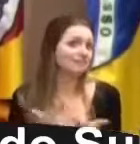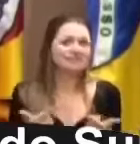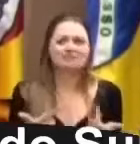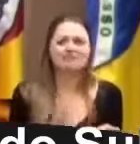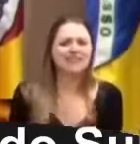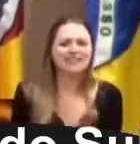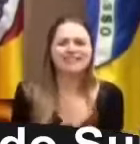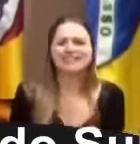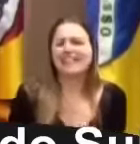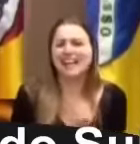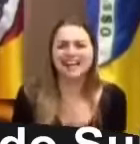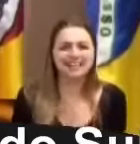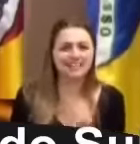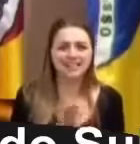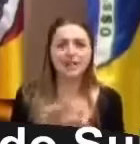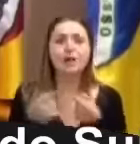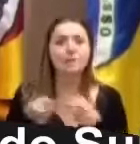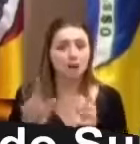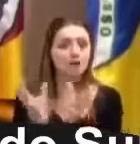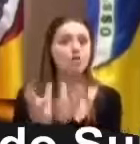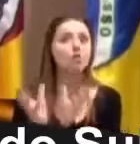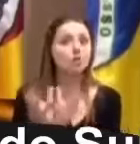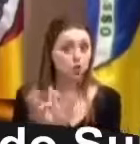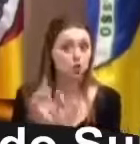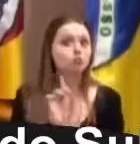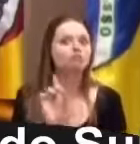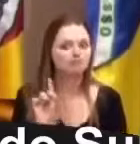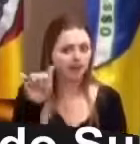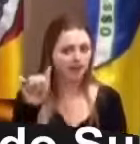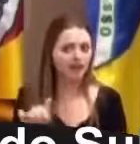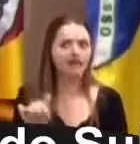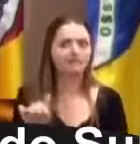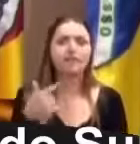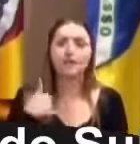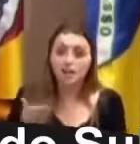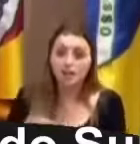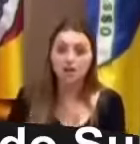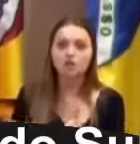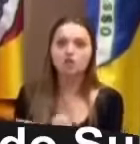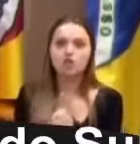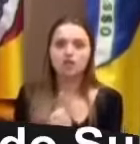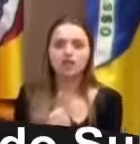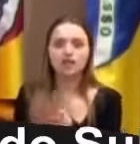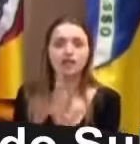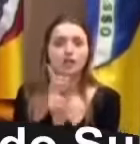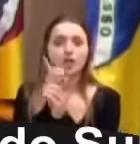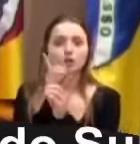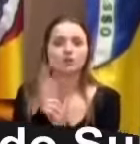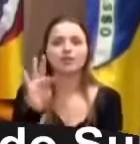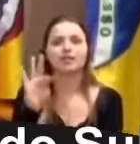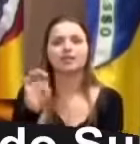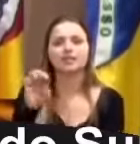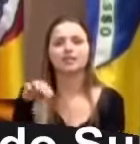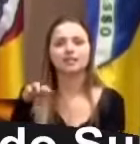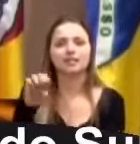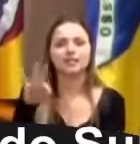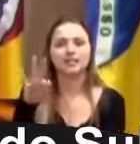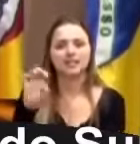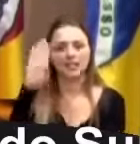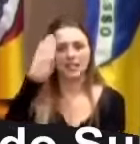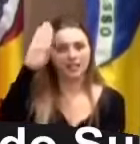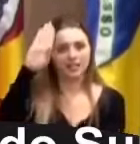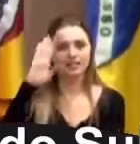Não tem nada. Mas lá está o exército. E eu cheguei naquele local e encontrei um tenente. Um